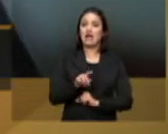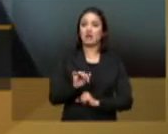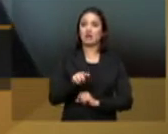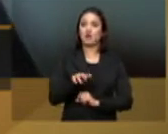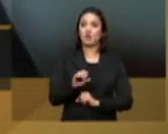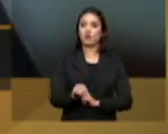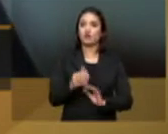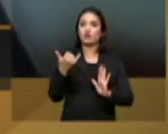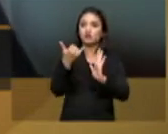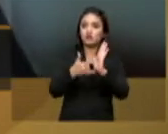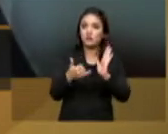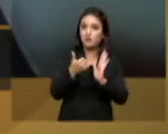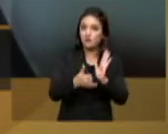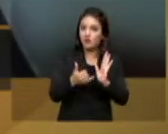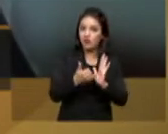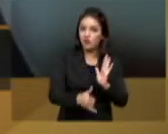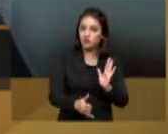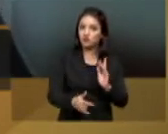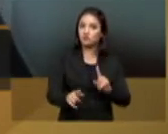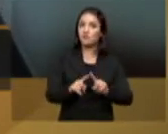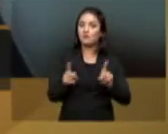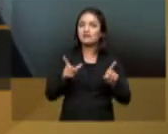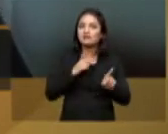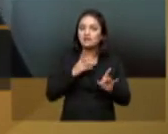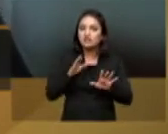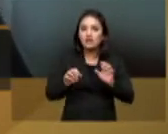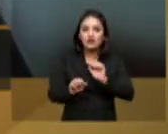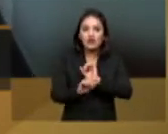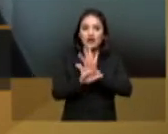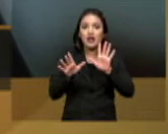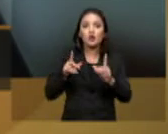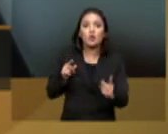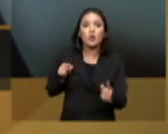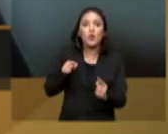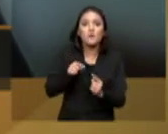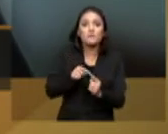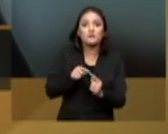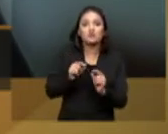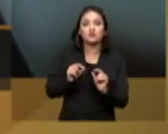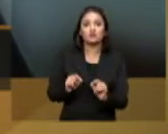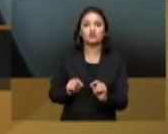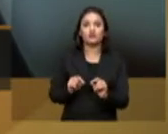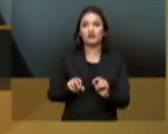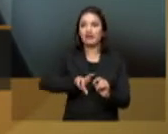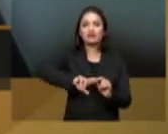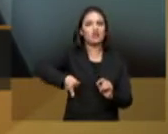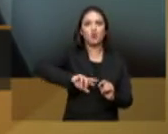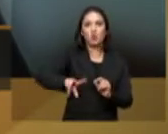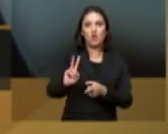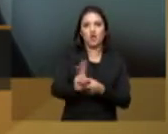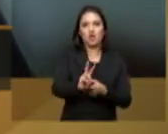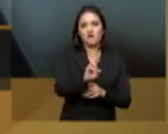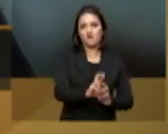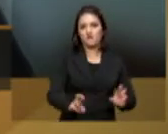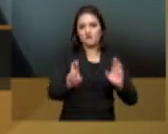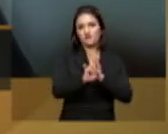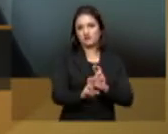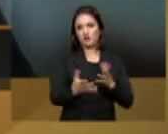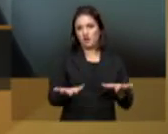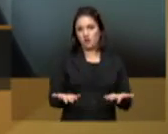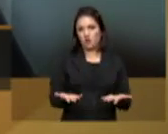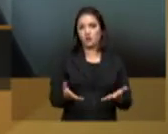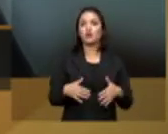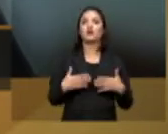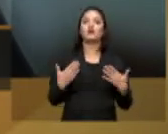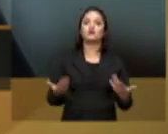que possuem nítida função extra-fiscal. O II, o